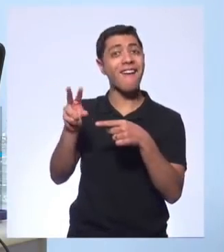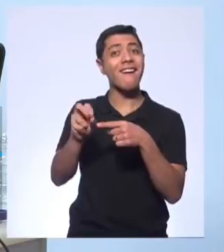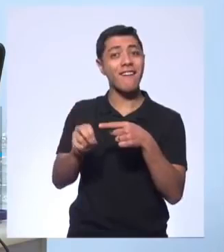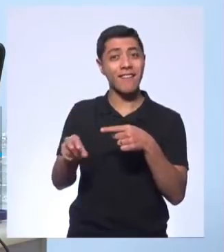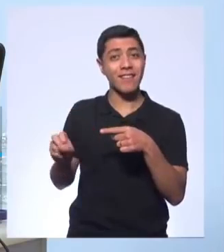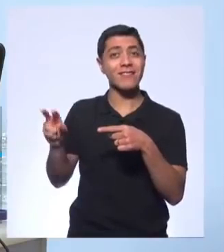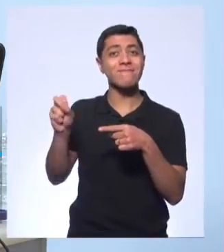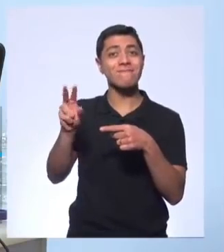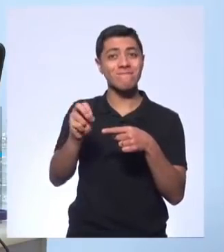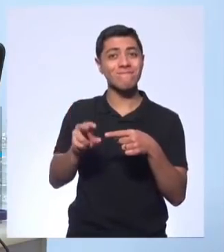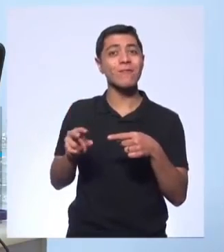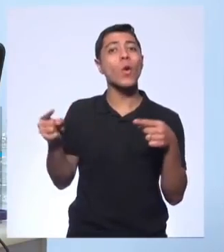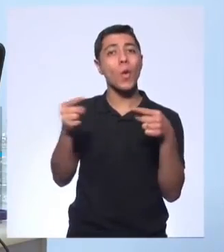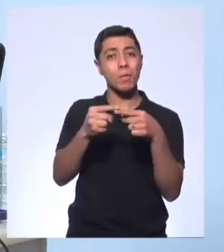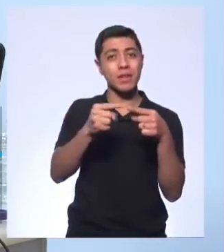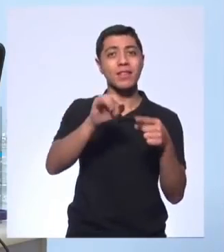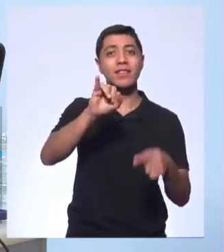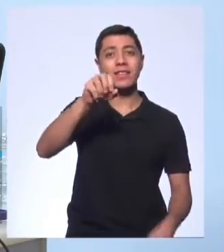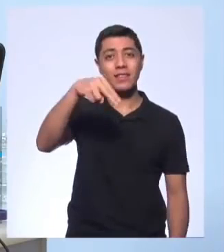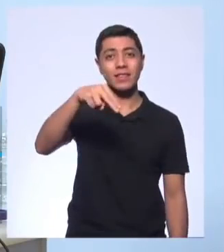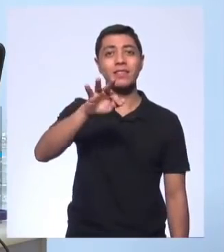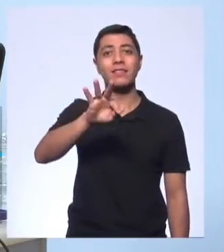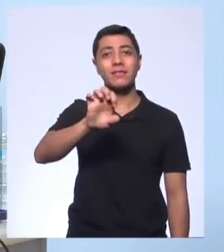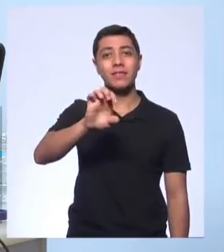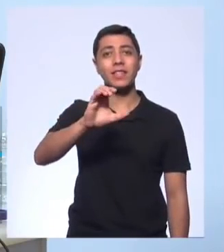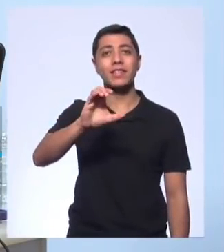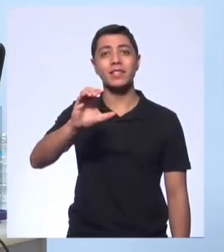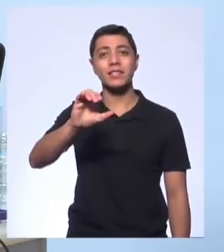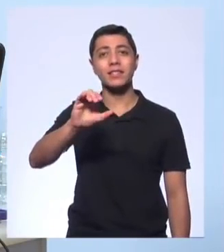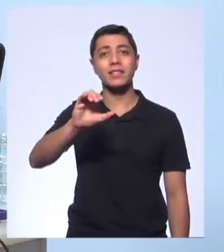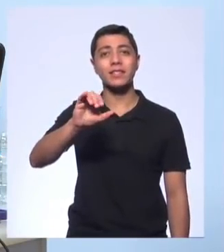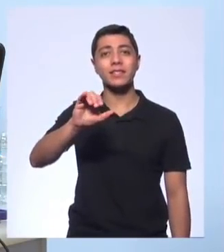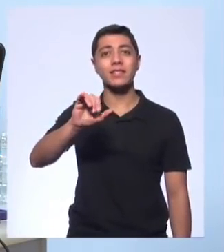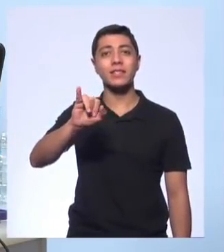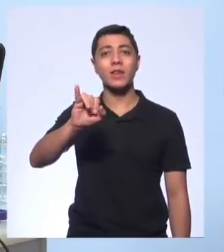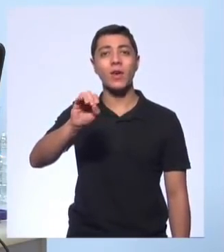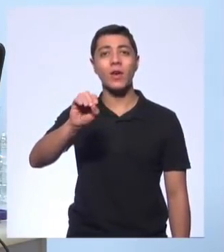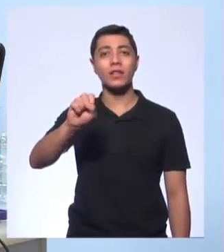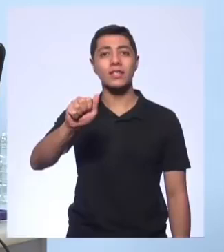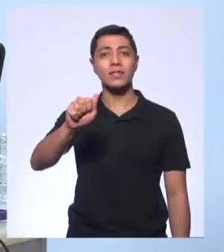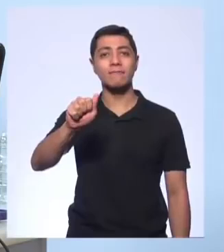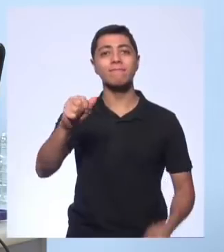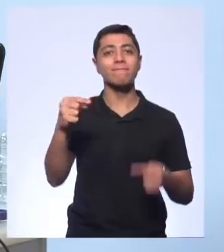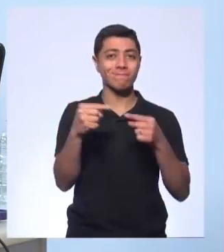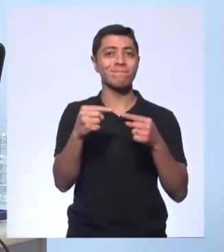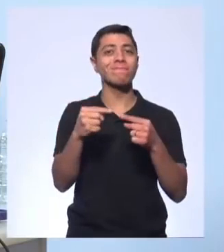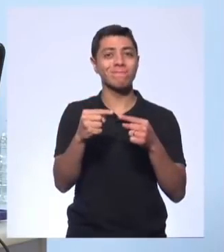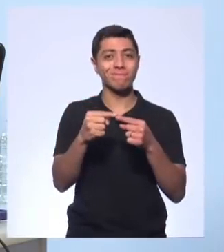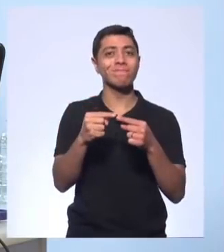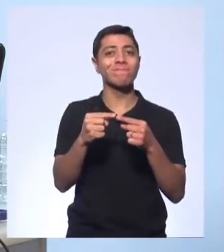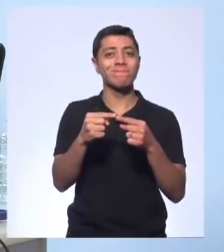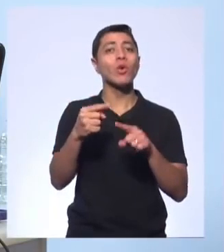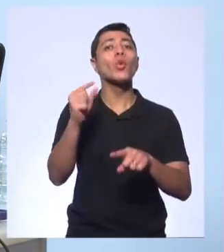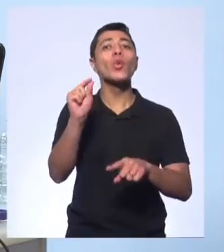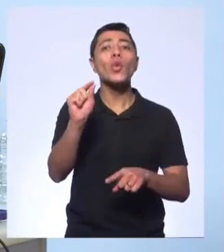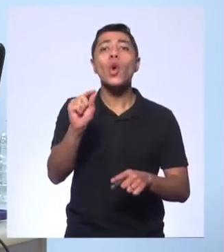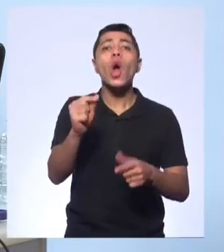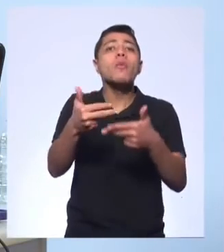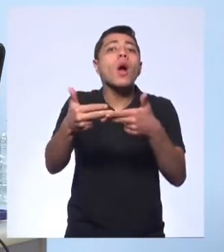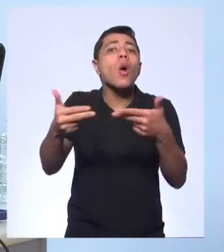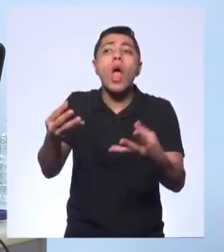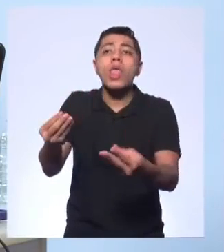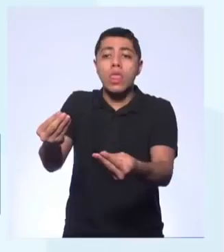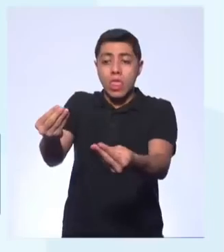E aí a gente vai ver alguns exemplos aí no slide em relação aos agentes que podem causar esse tipo